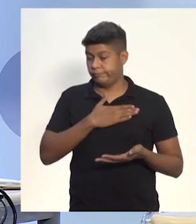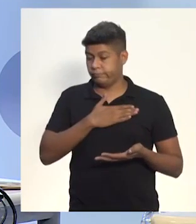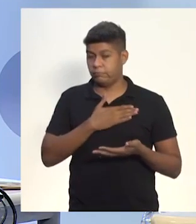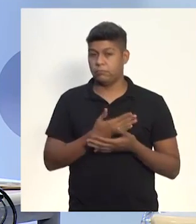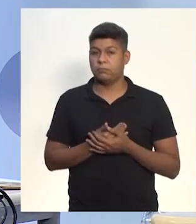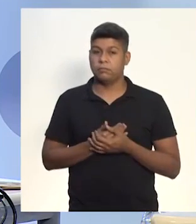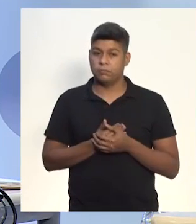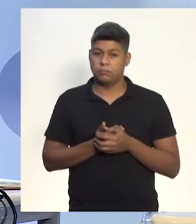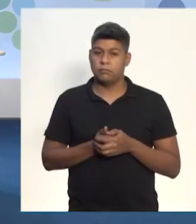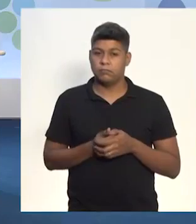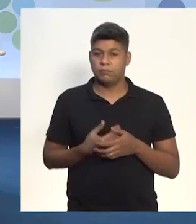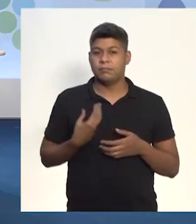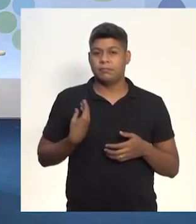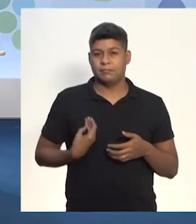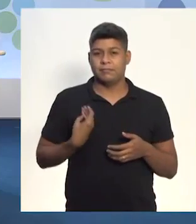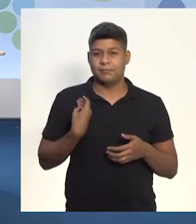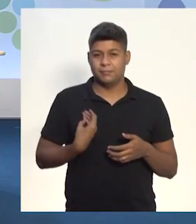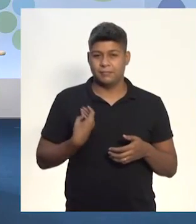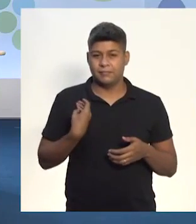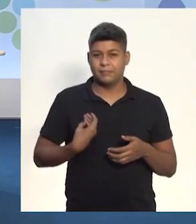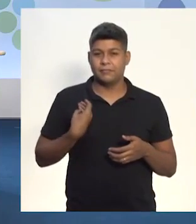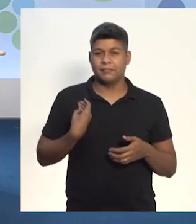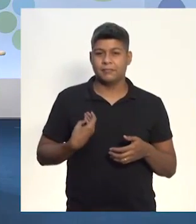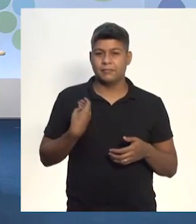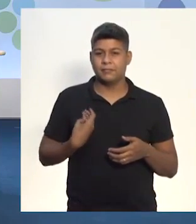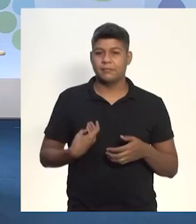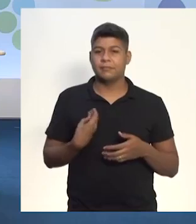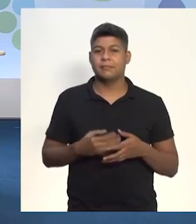É apaixonante. Não é? Muito.